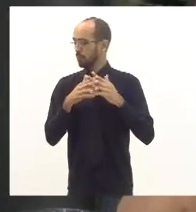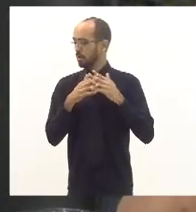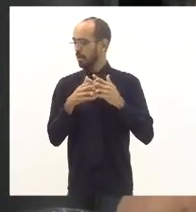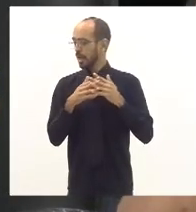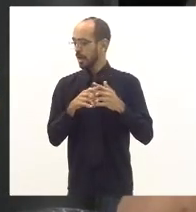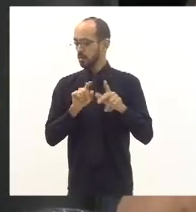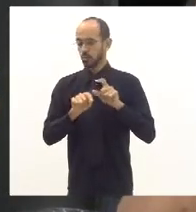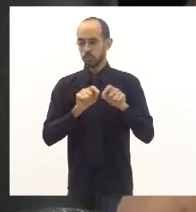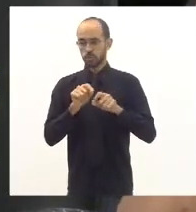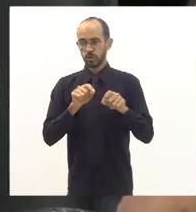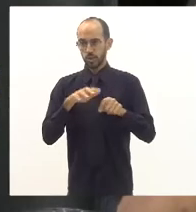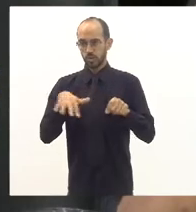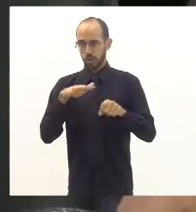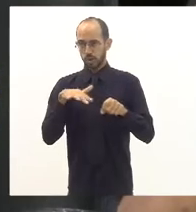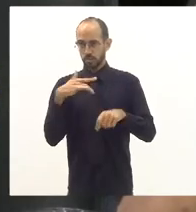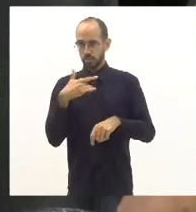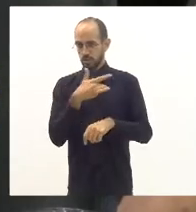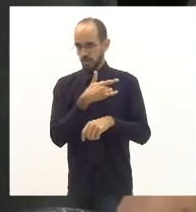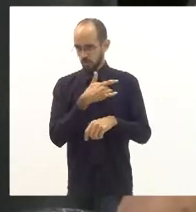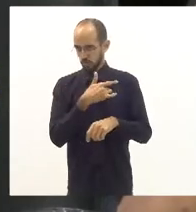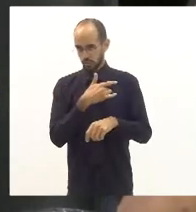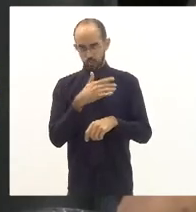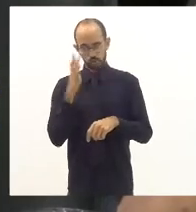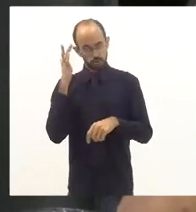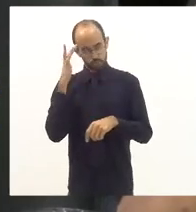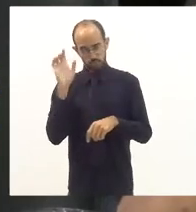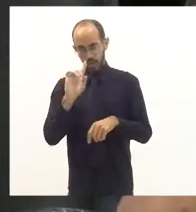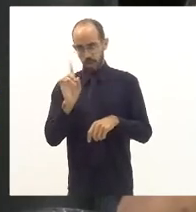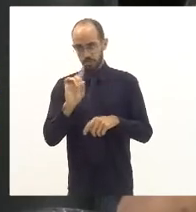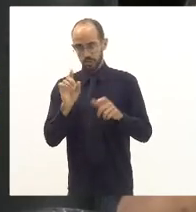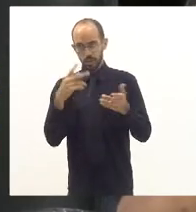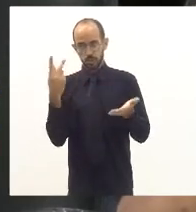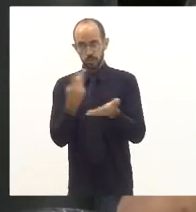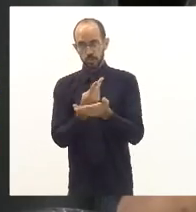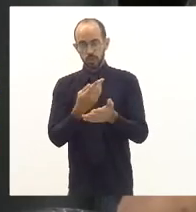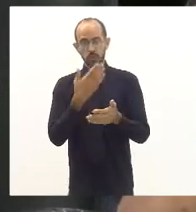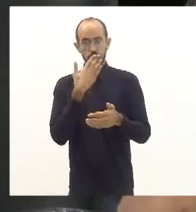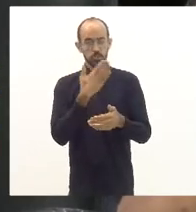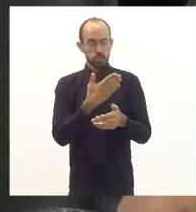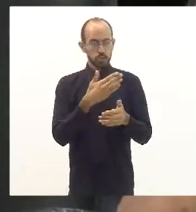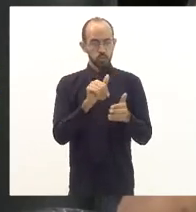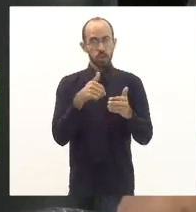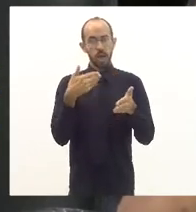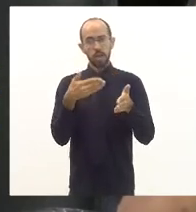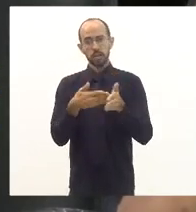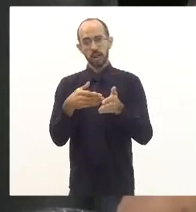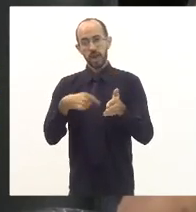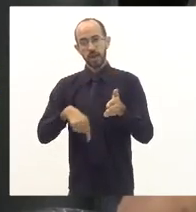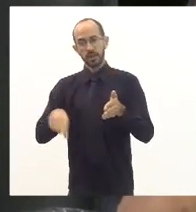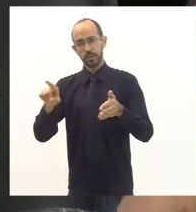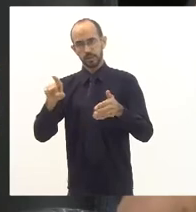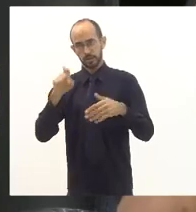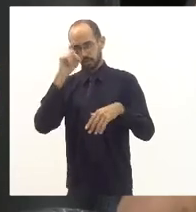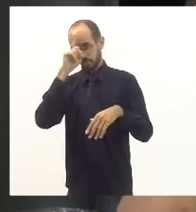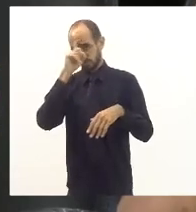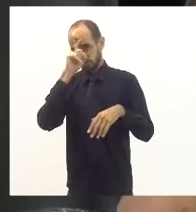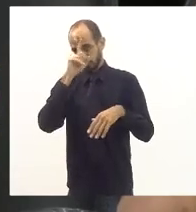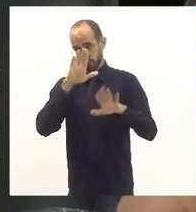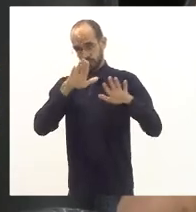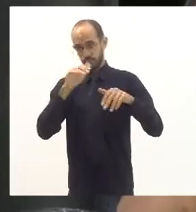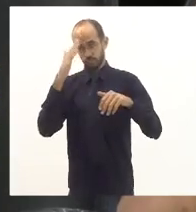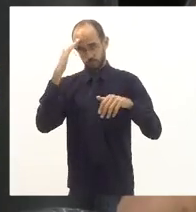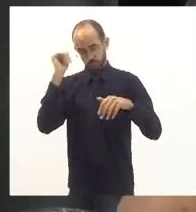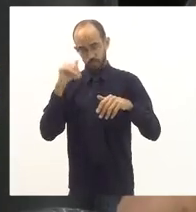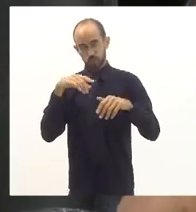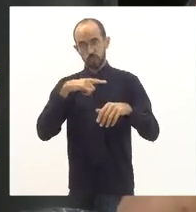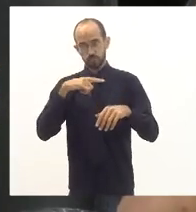discussão no campo da saúde. A gente não sabe o que aconteceu entre a solicitação e a ida ao ambulatório, mas a gente sabe que tem essa